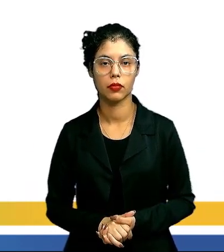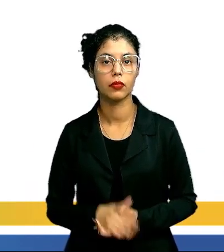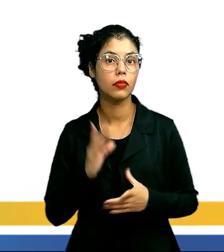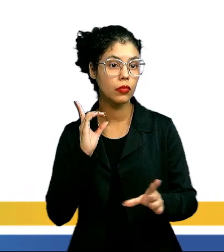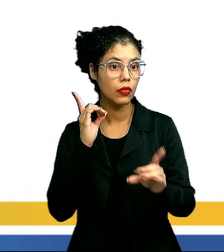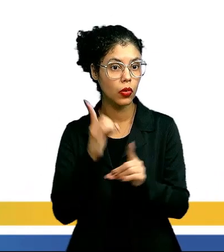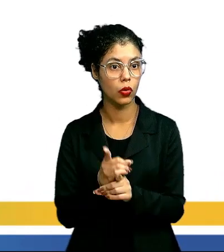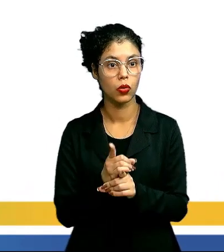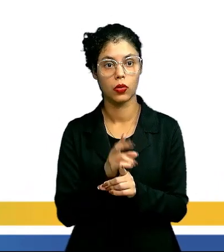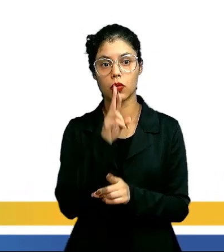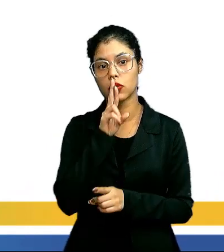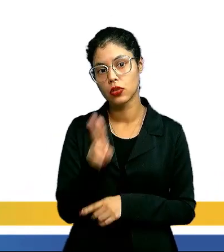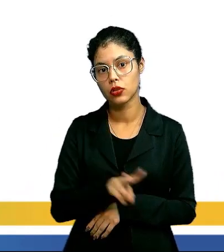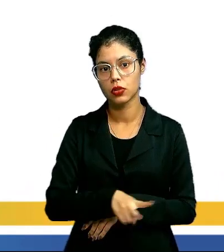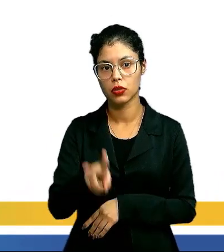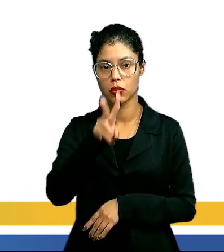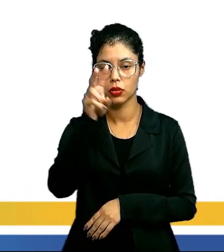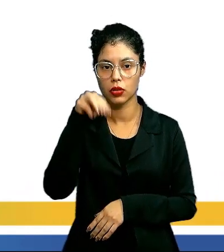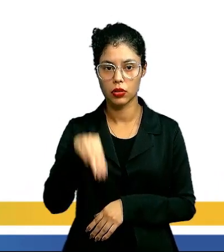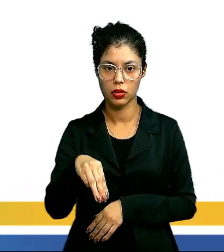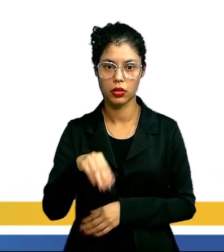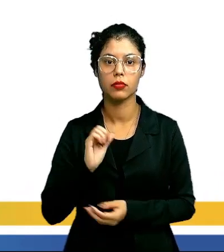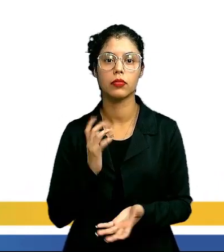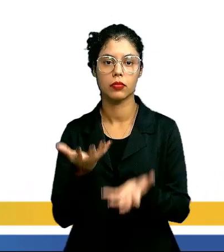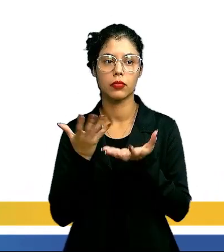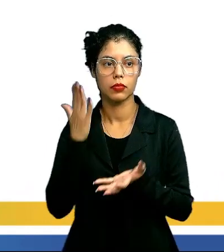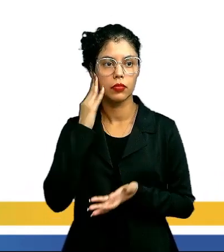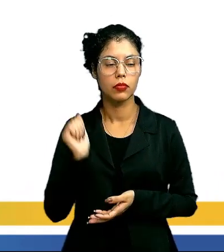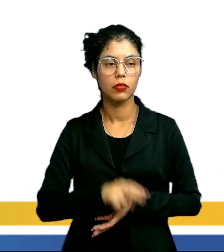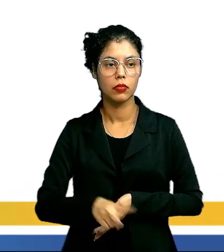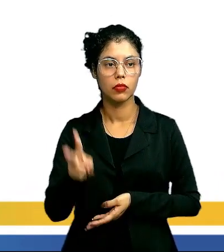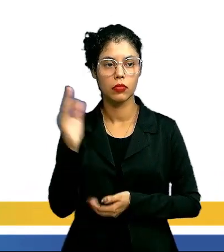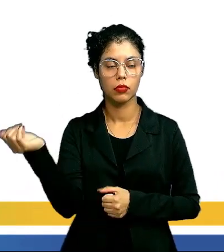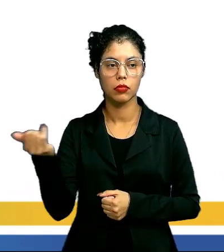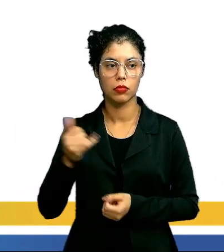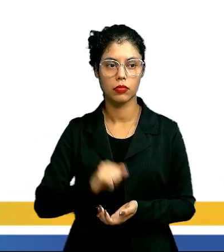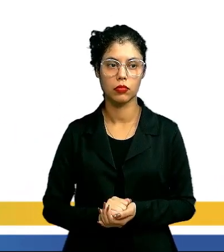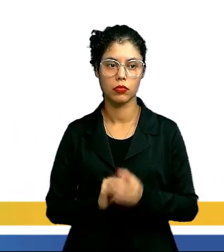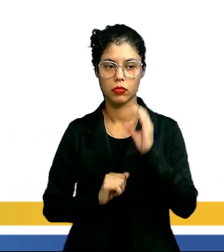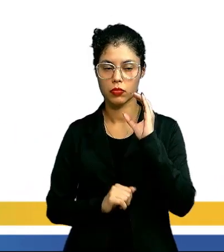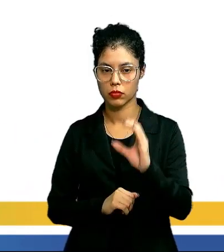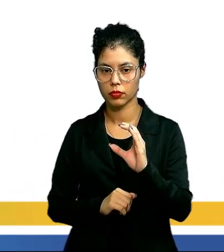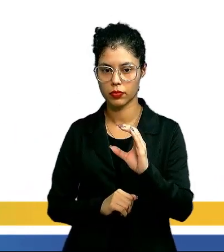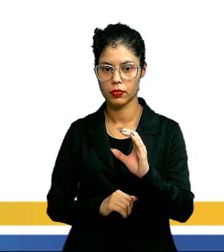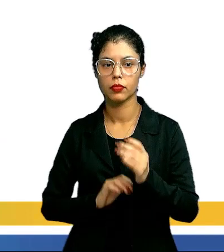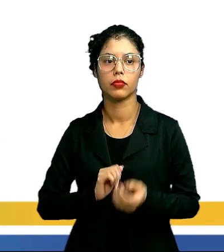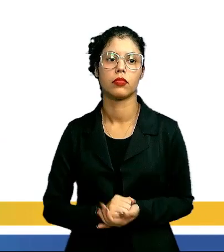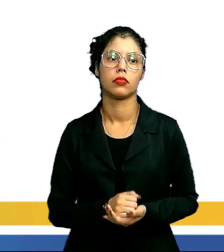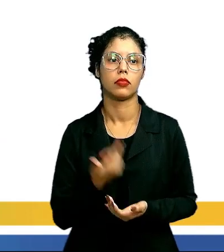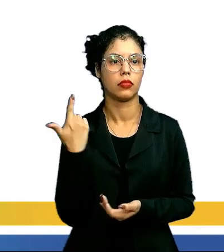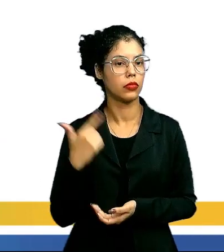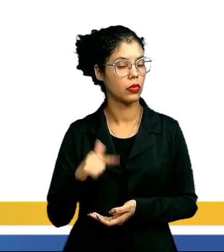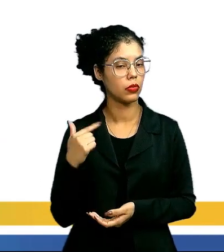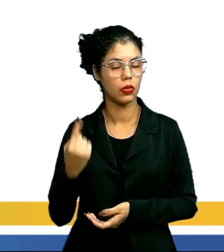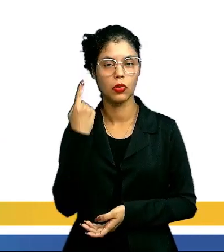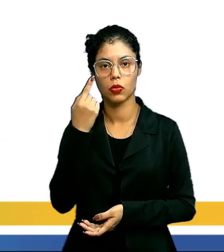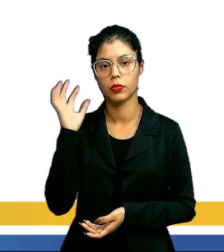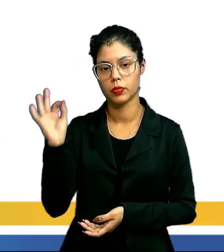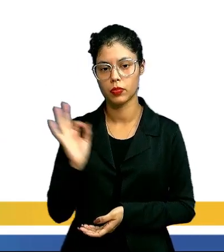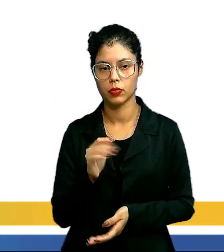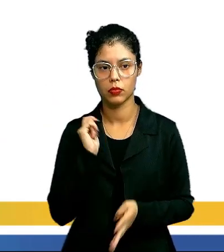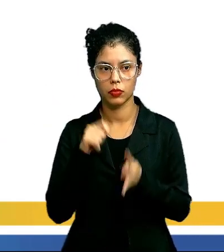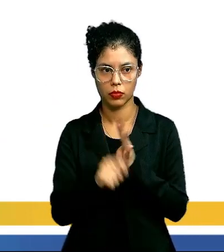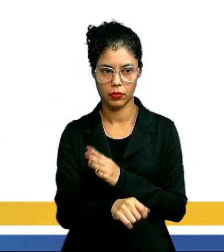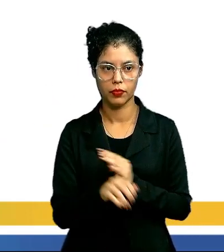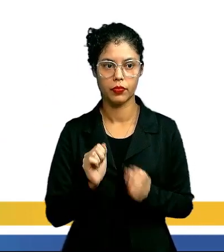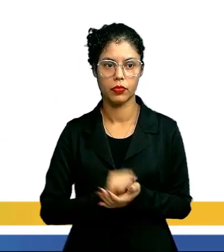encontramos A solução do valor do montante e queremos saber o valor do Capital Inicial ou seja sem o juros de 1% ao mês